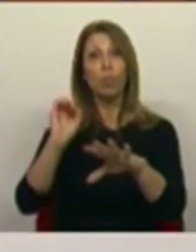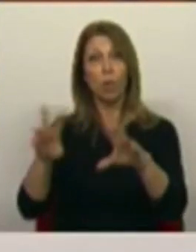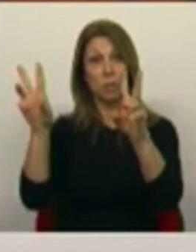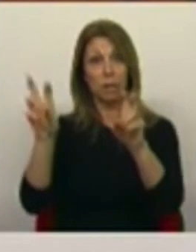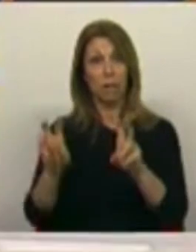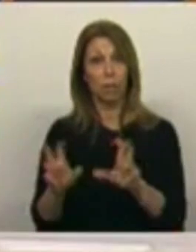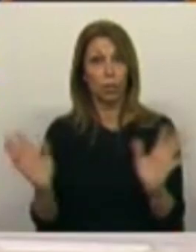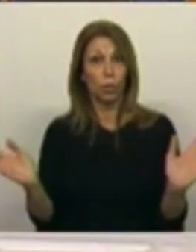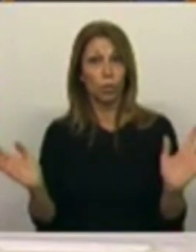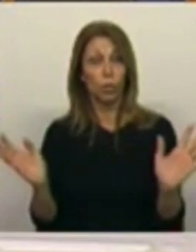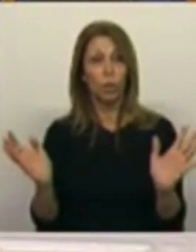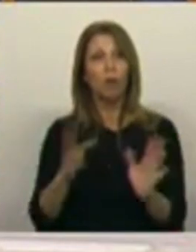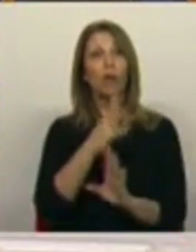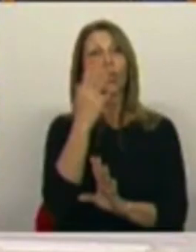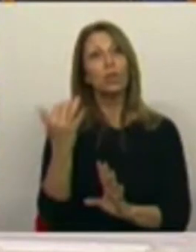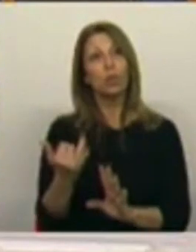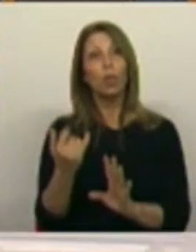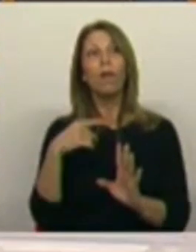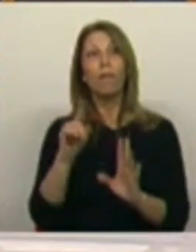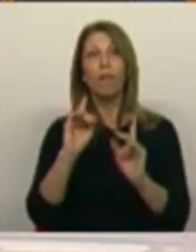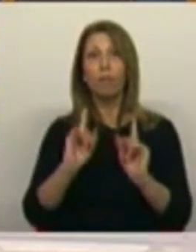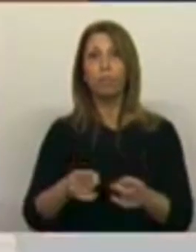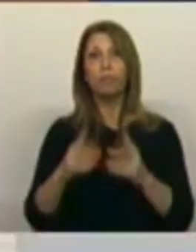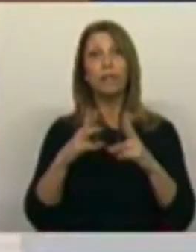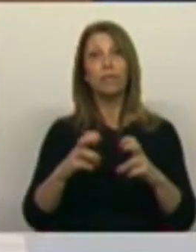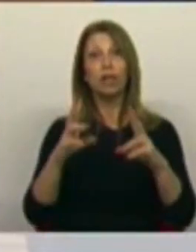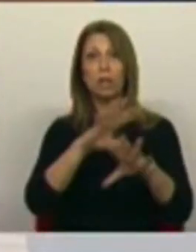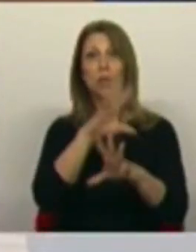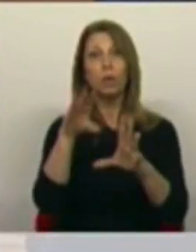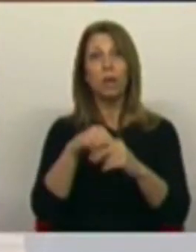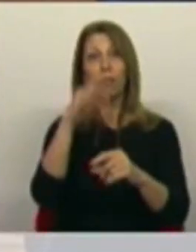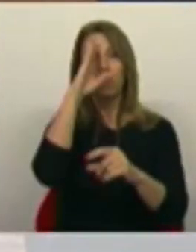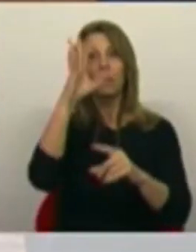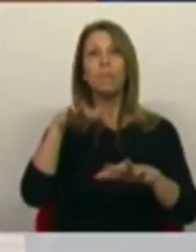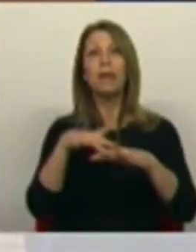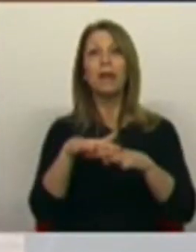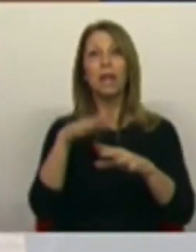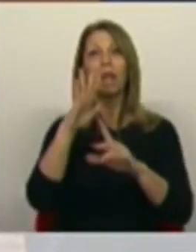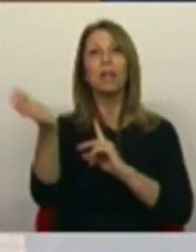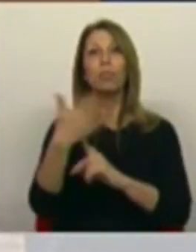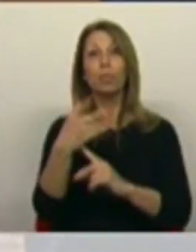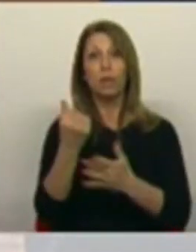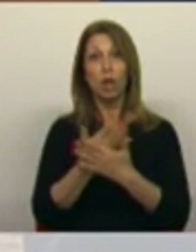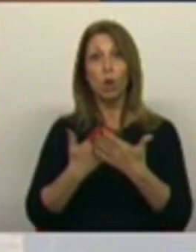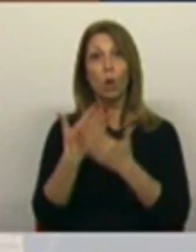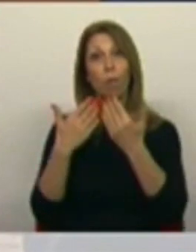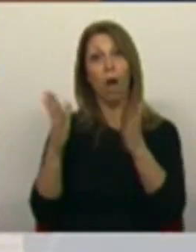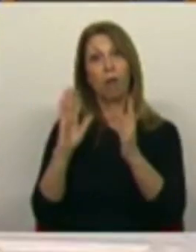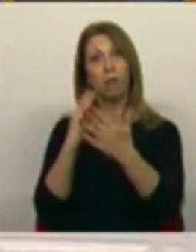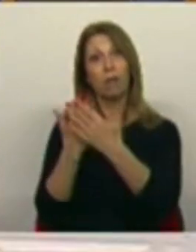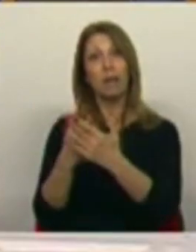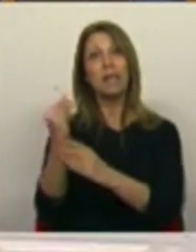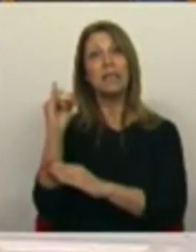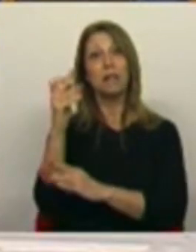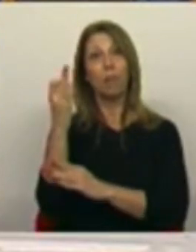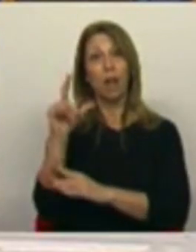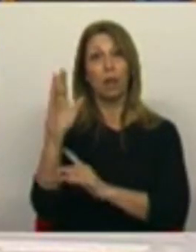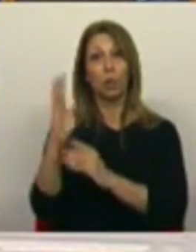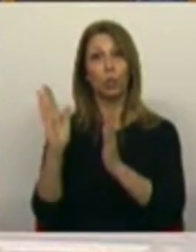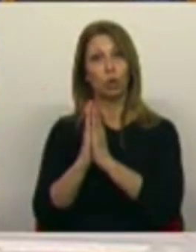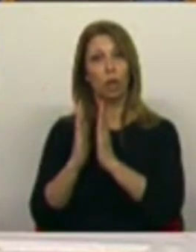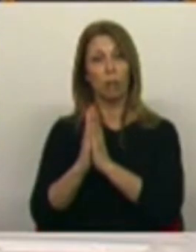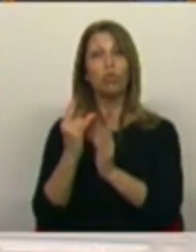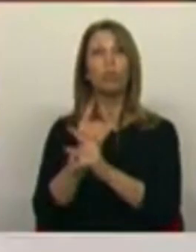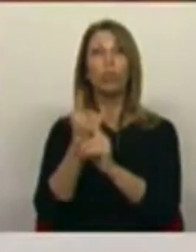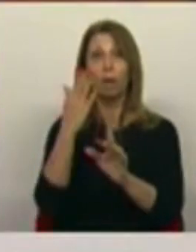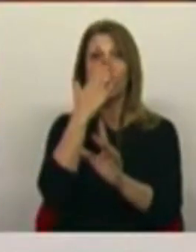Segundo, vai ou não lançar uma investigação interna sobre que redes de diplomacia económica foram abertas a Isabel dos Santos, porquê e se alguma vez isso pode